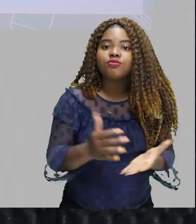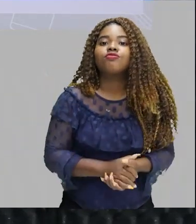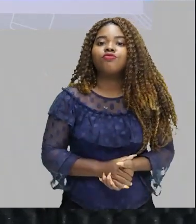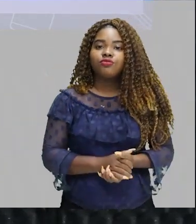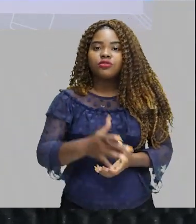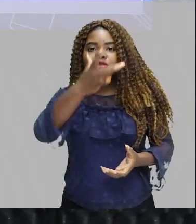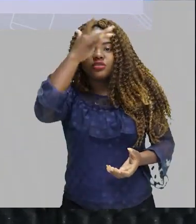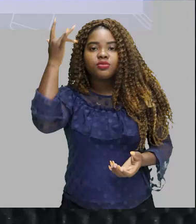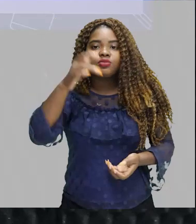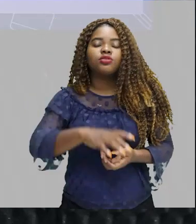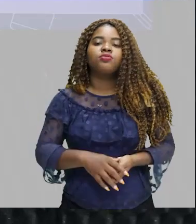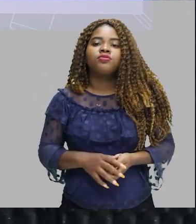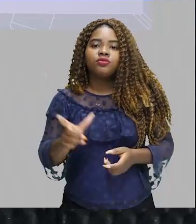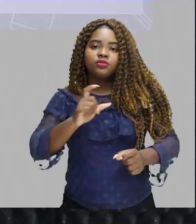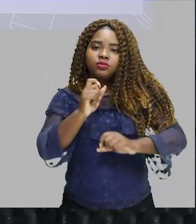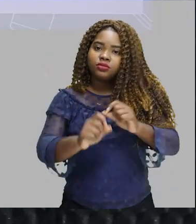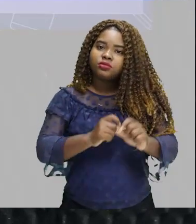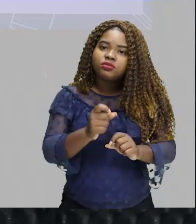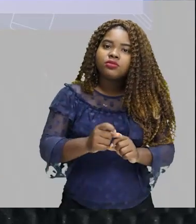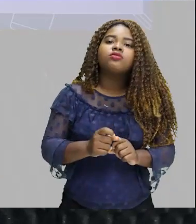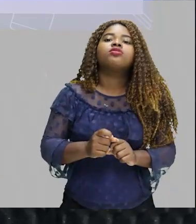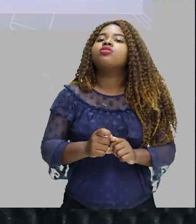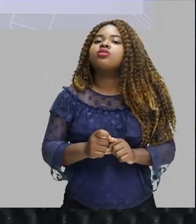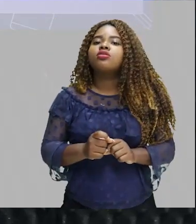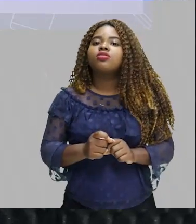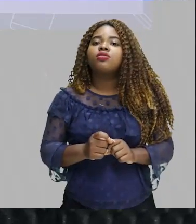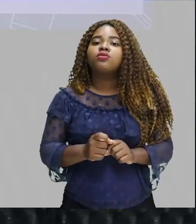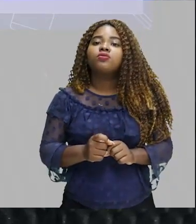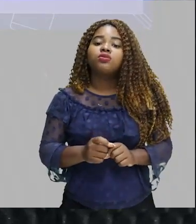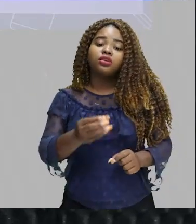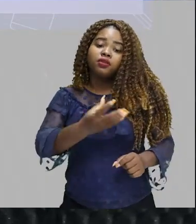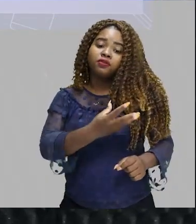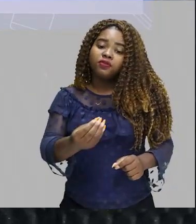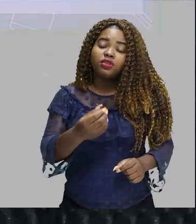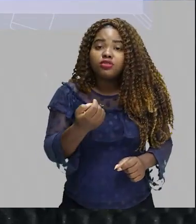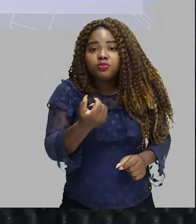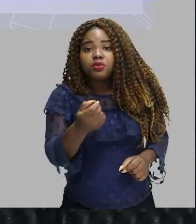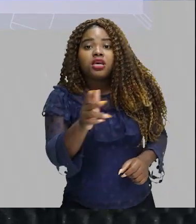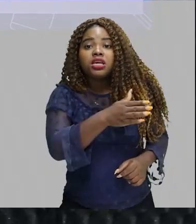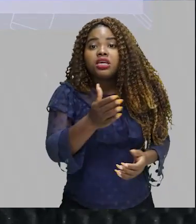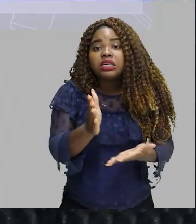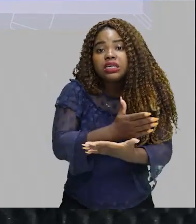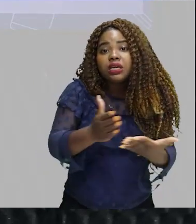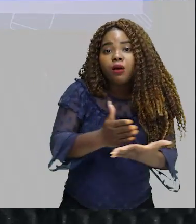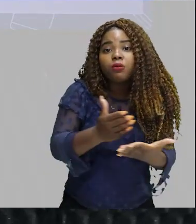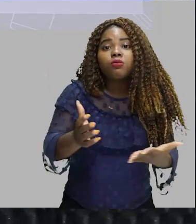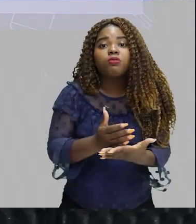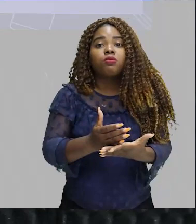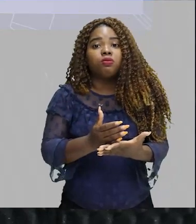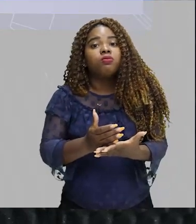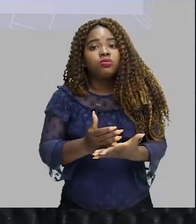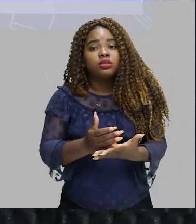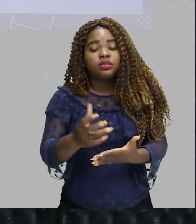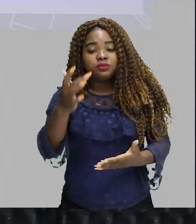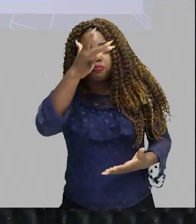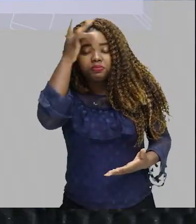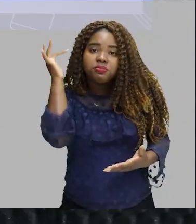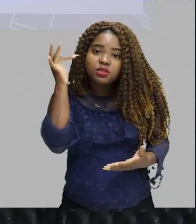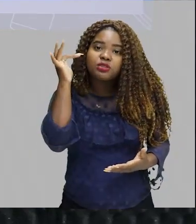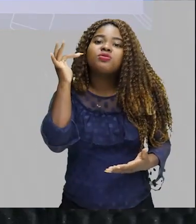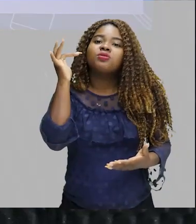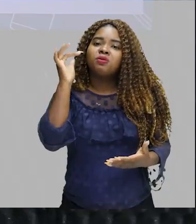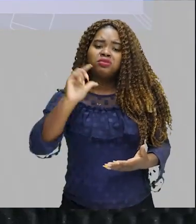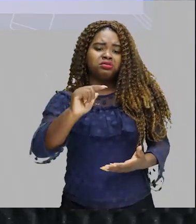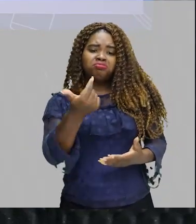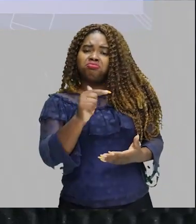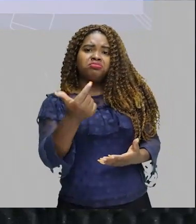tardiamente, né? Elas também tendem a ter uma menor quantidade de filhos e alguns casais nem filhos mais querem ter. Tá certo? E isso tudo vai